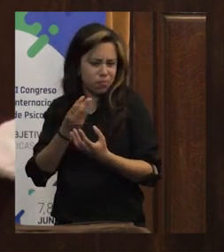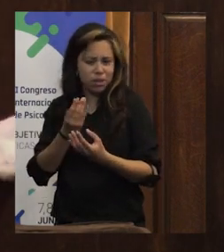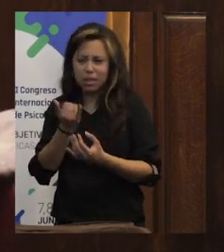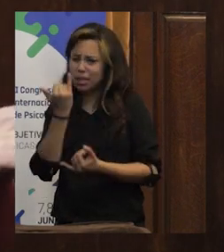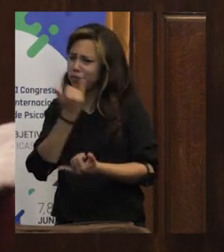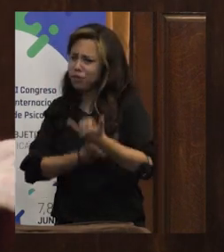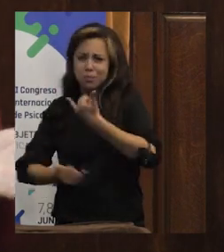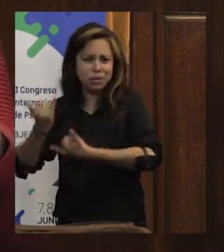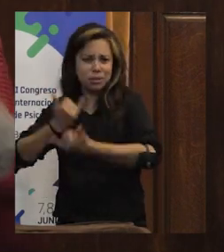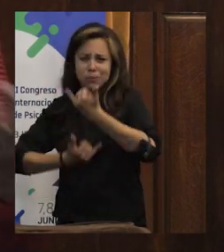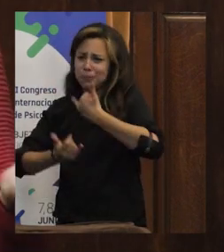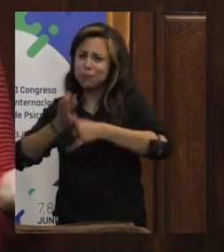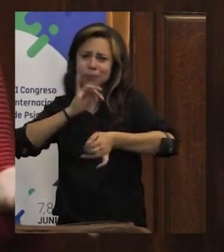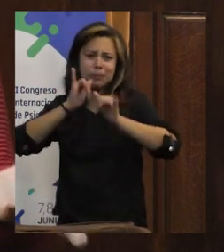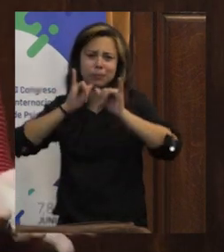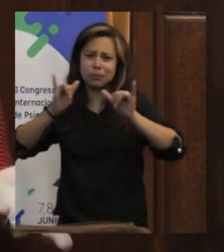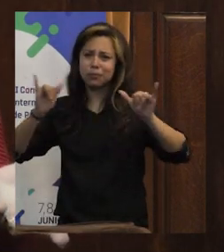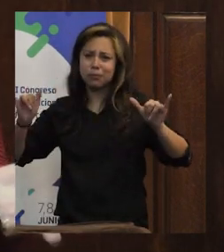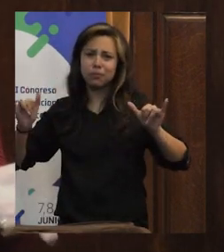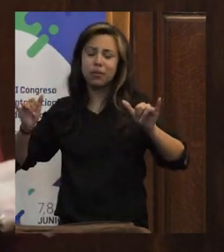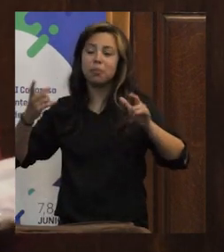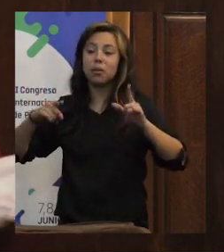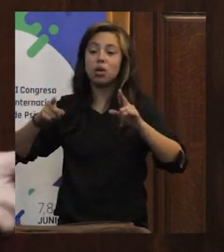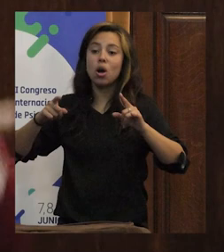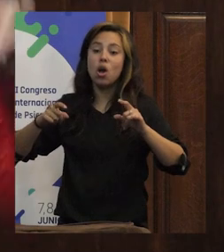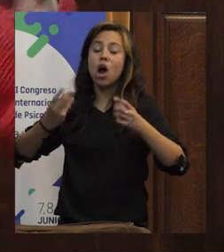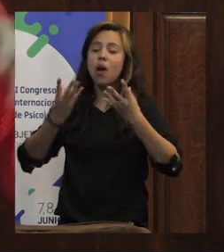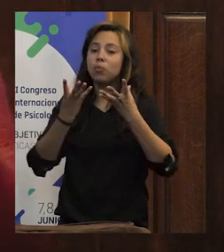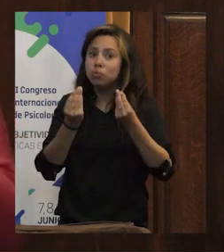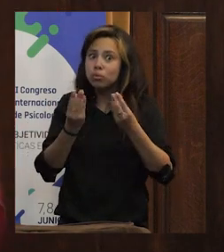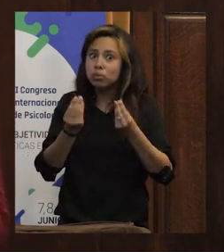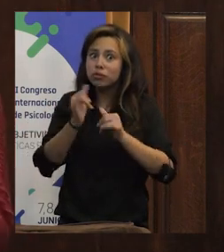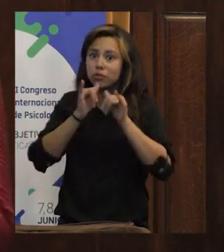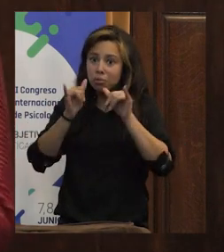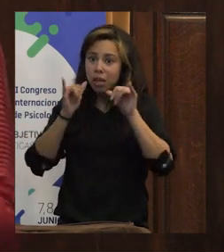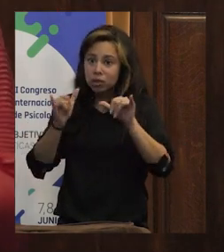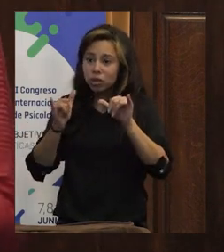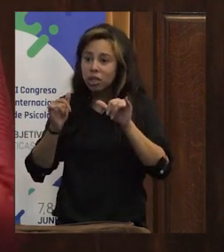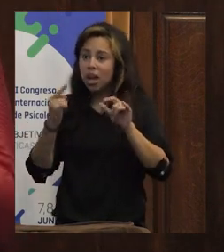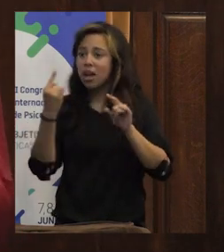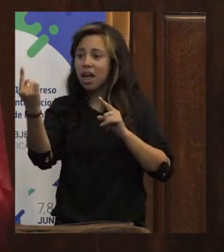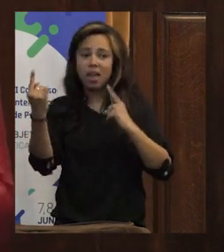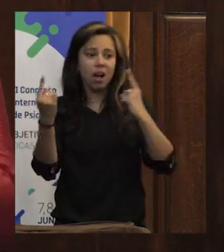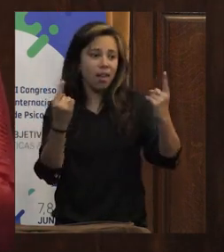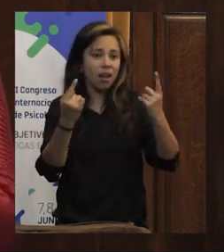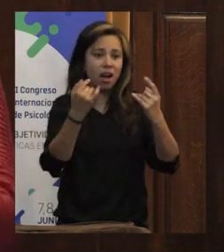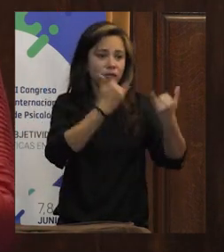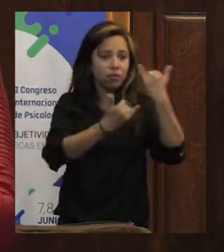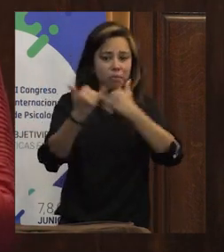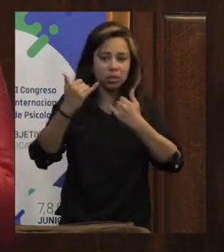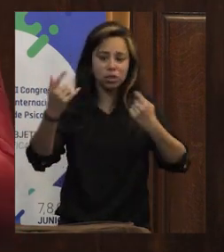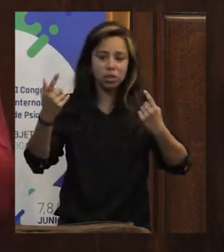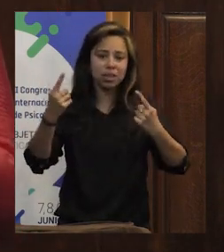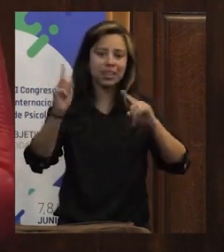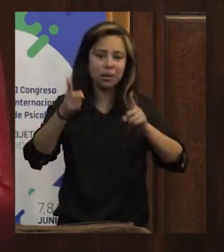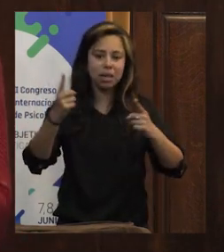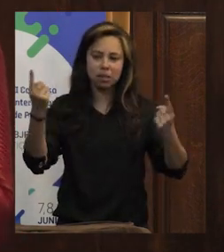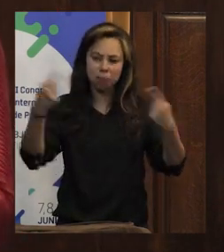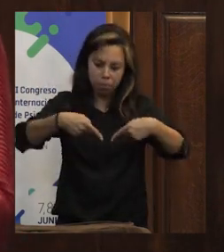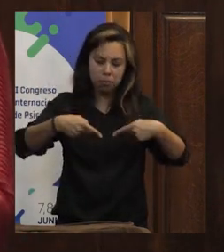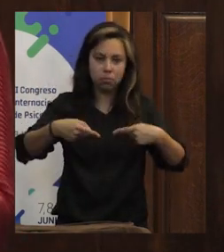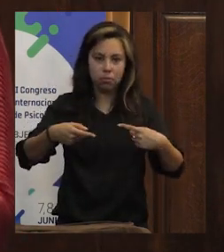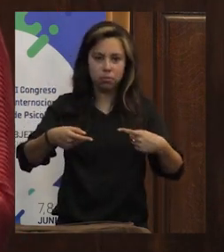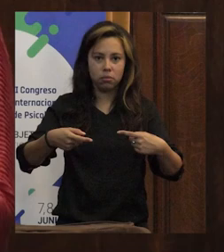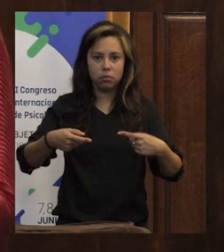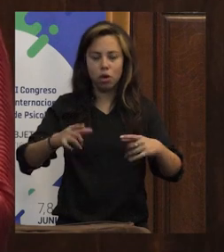receber informações que são contraditórias. Quem tem que dar sentido a isto e aplicar a